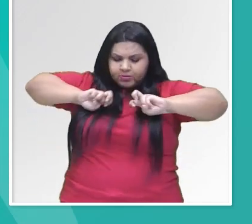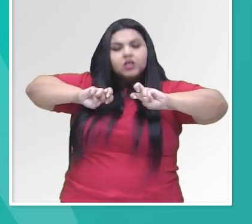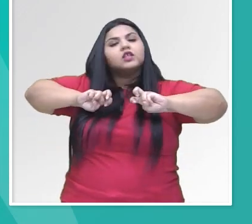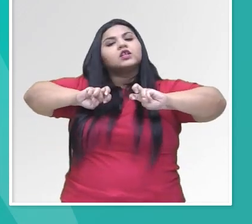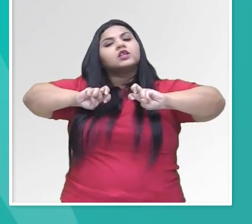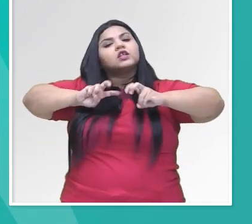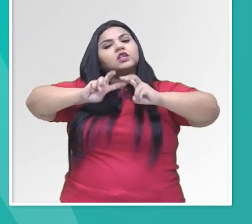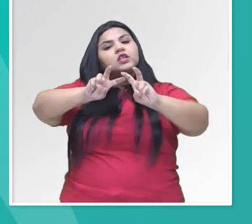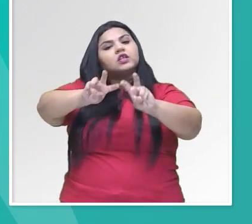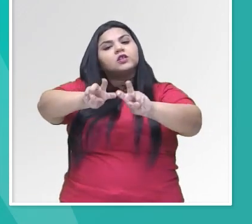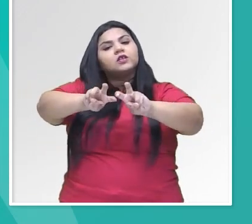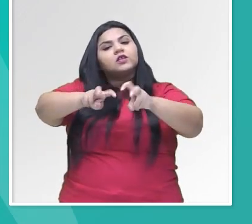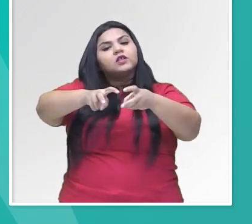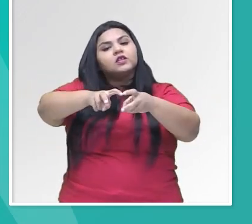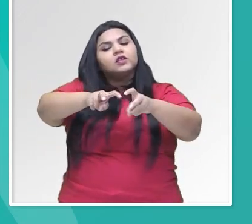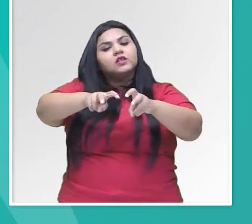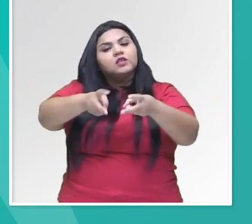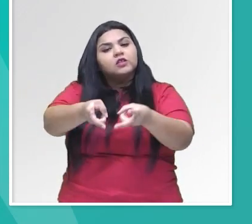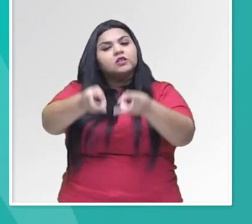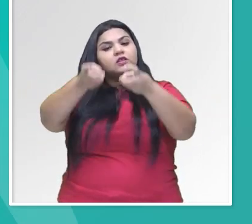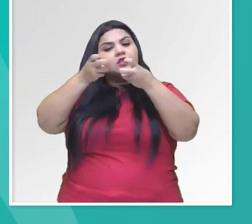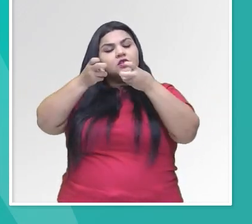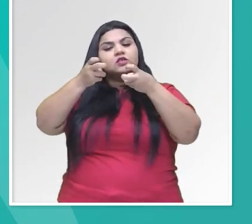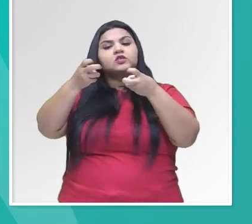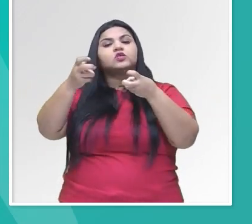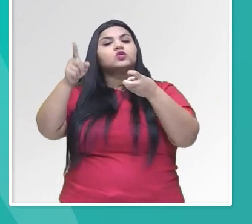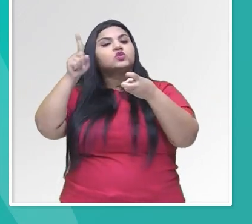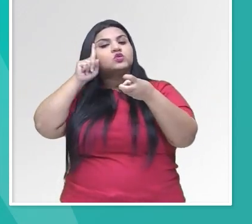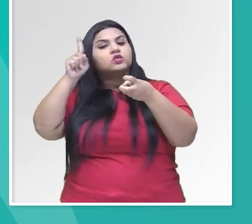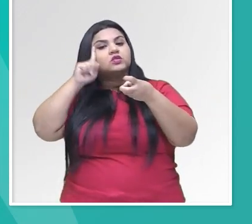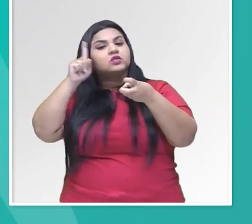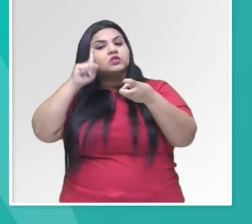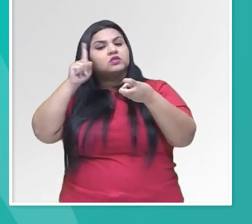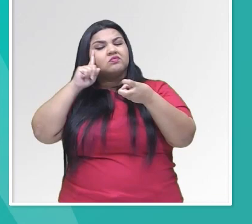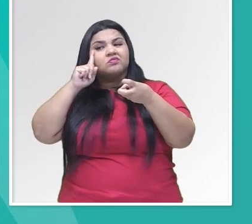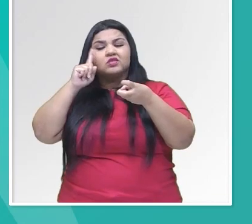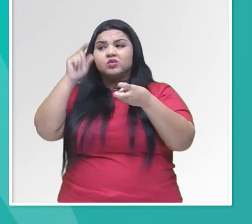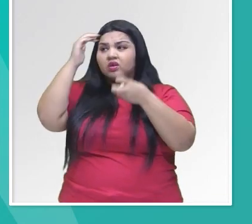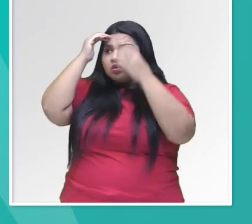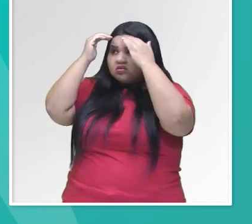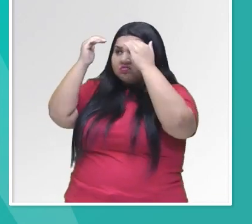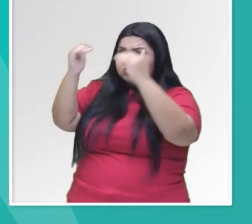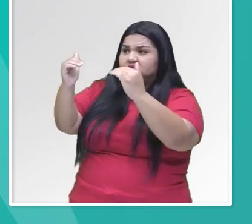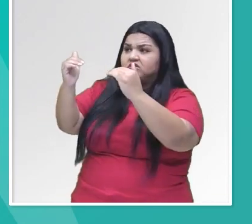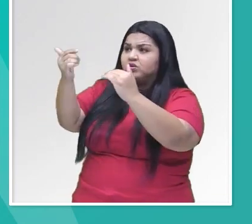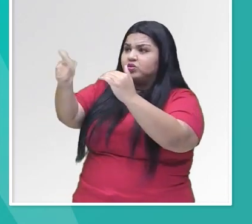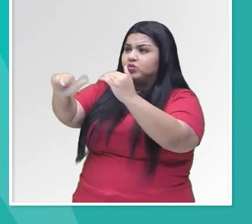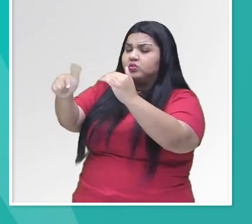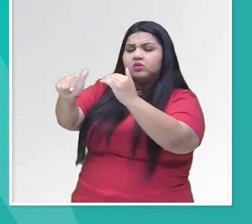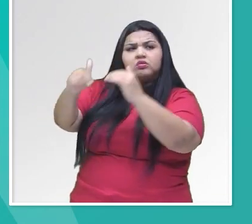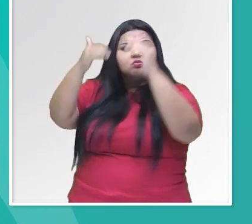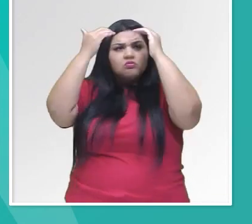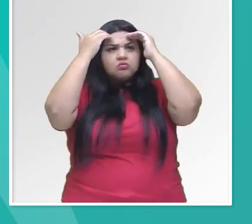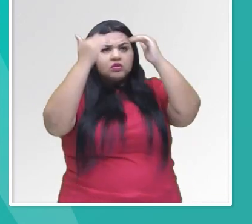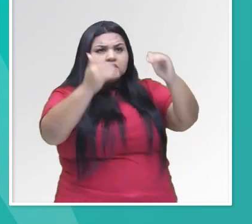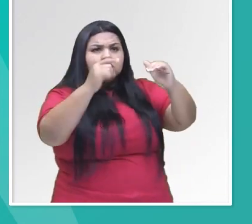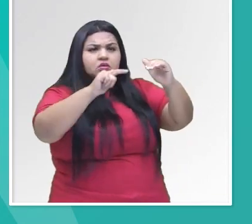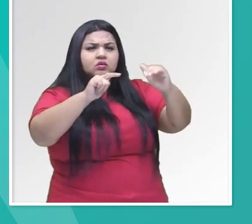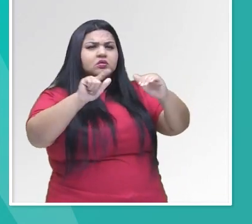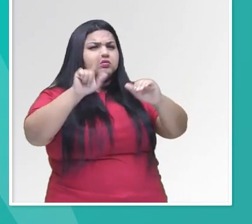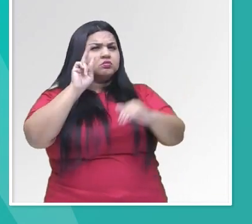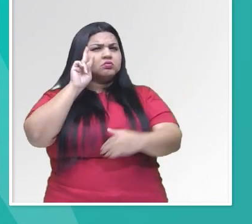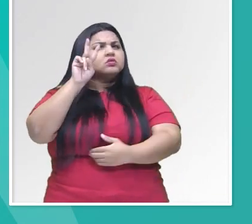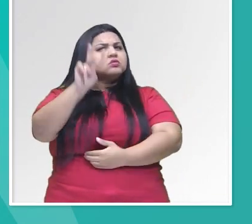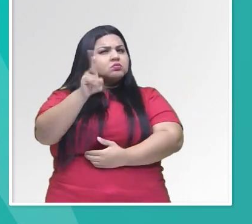pessoa, quando nas situações do dia a dia, uma pessoa é desrespeitosa com os outros. Isto é sinal que essa